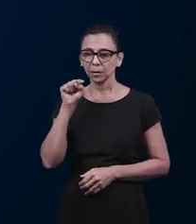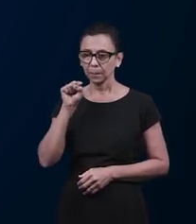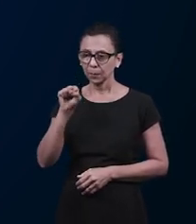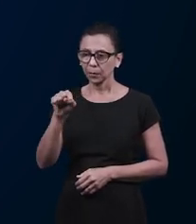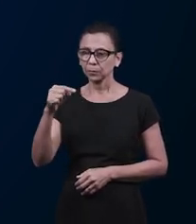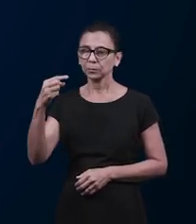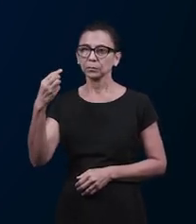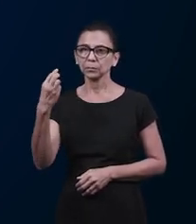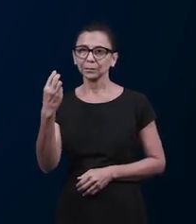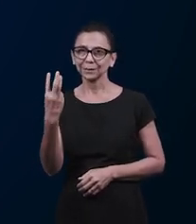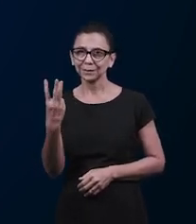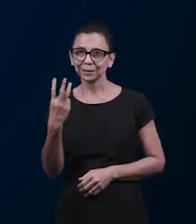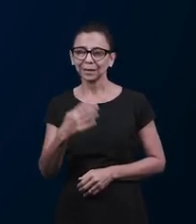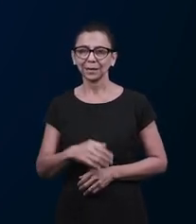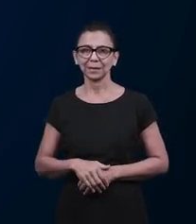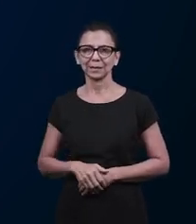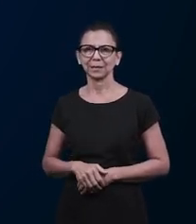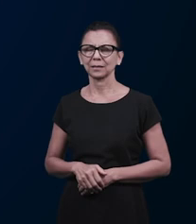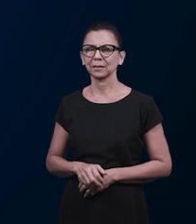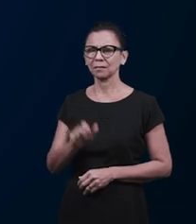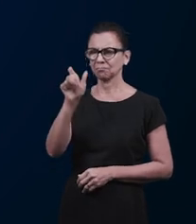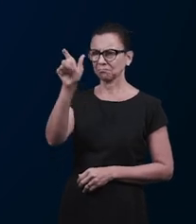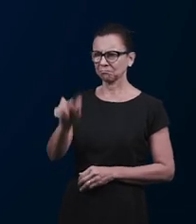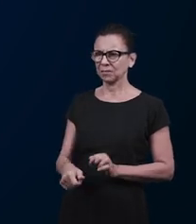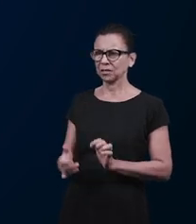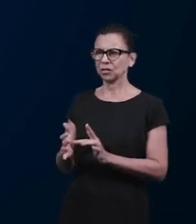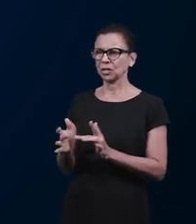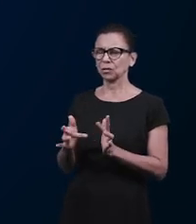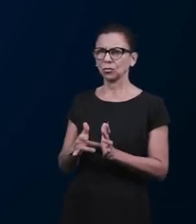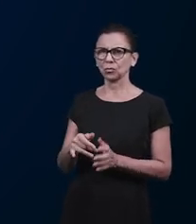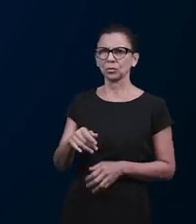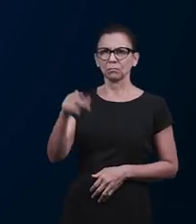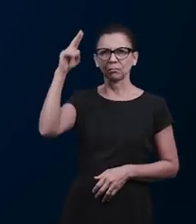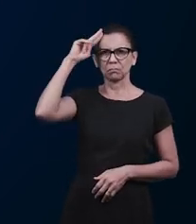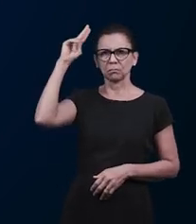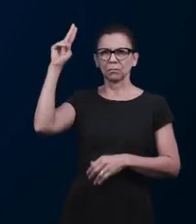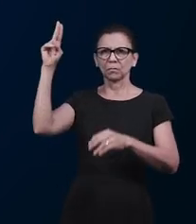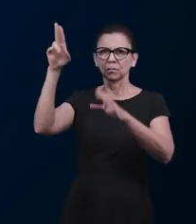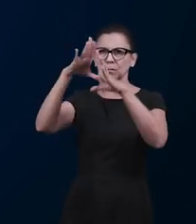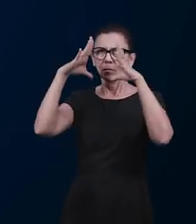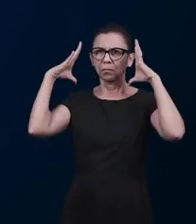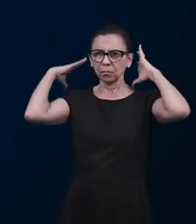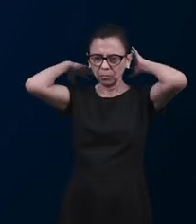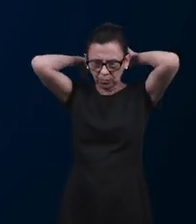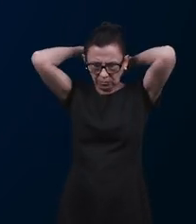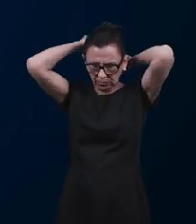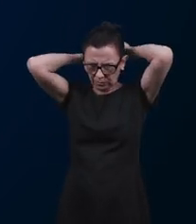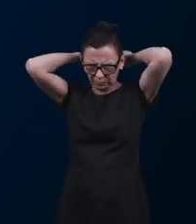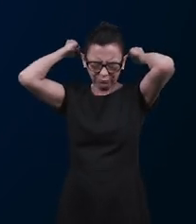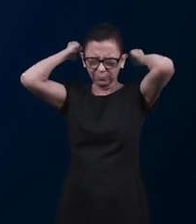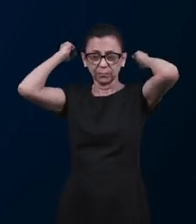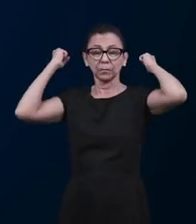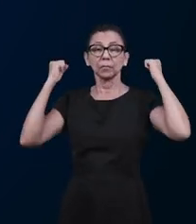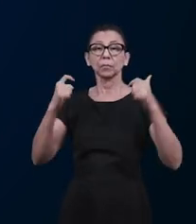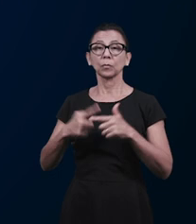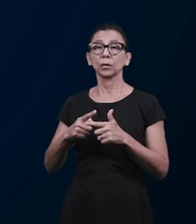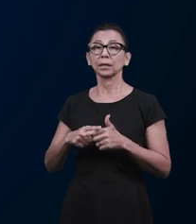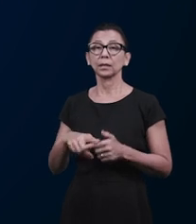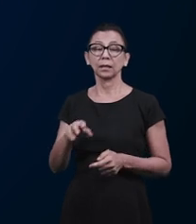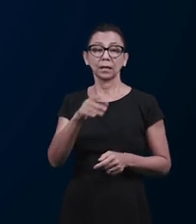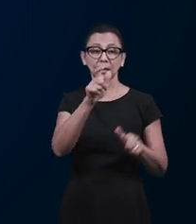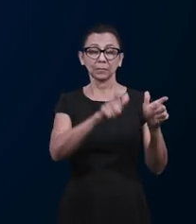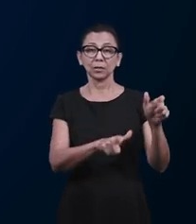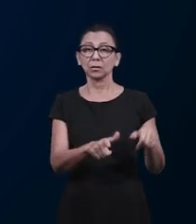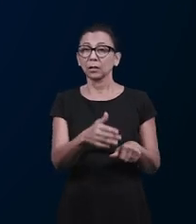2.3, por que vendaram os olhos do Senhor Jesus? Porque eles não eram dignos